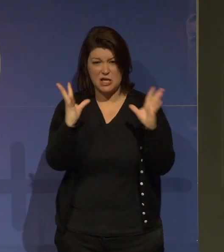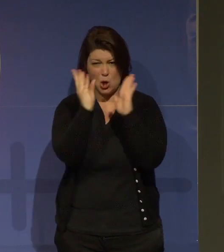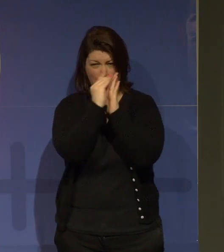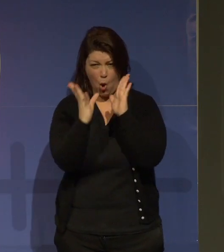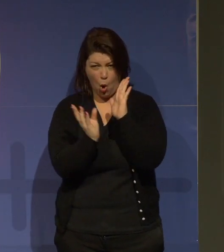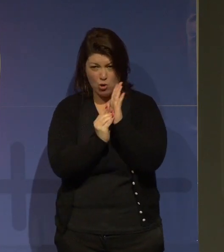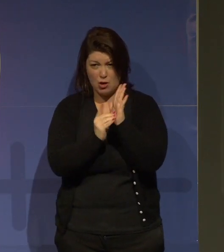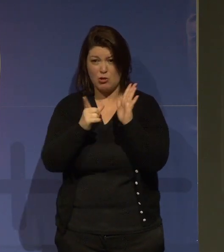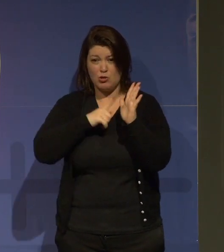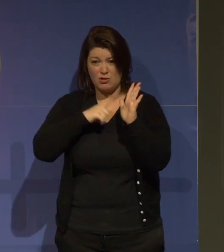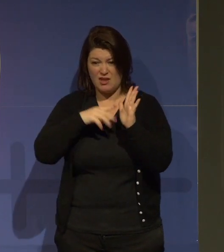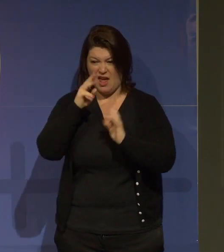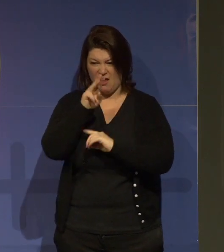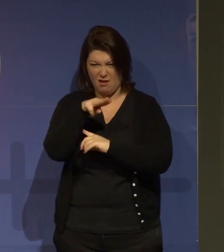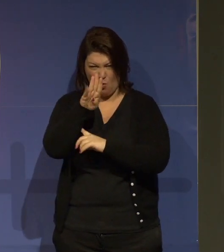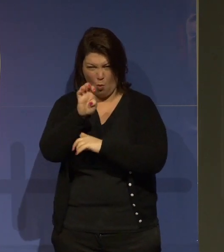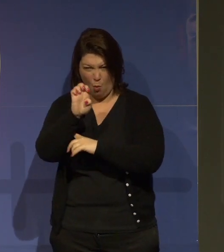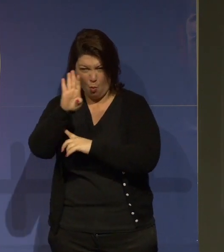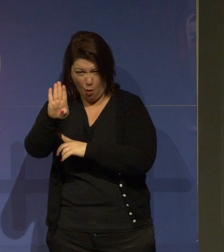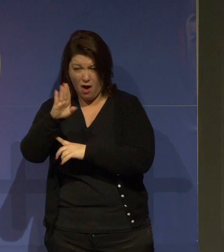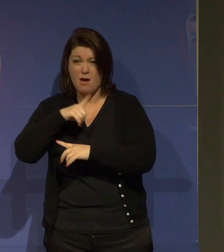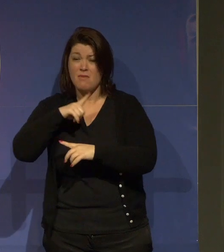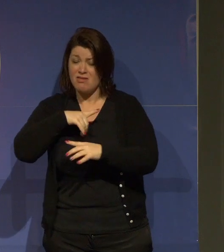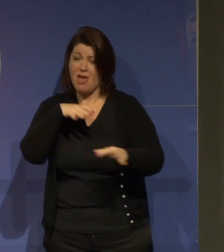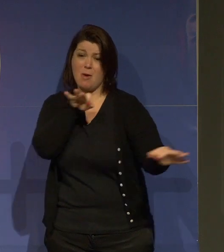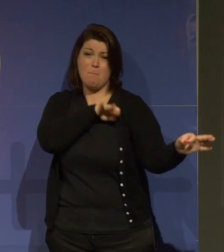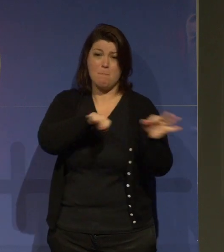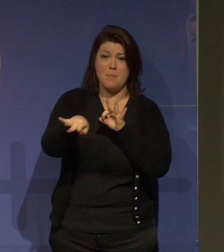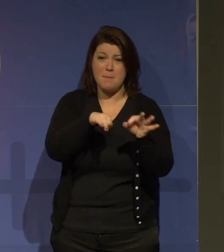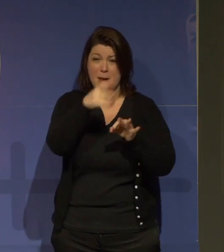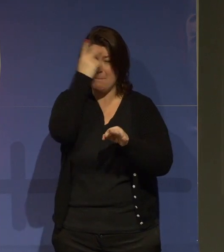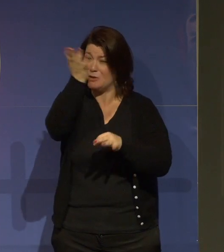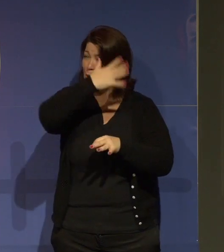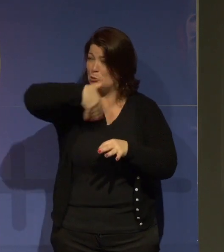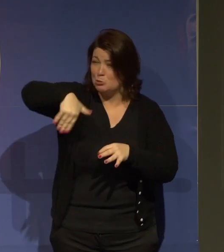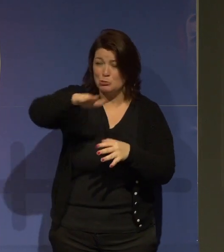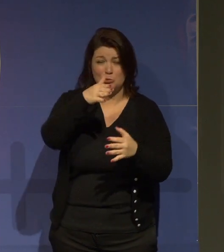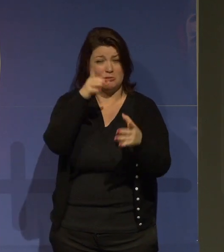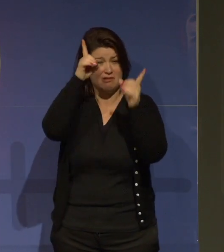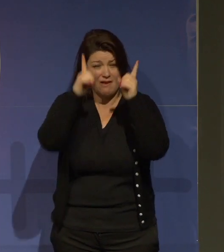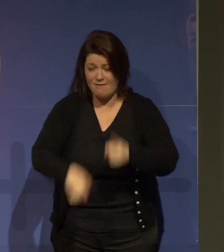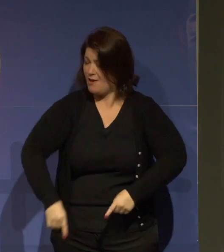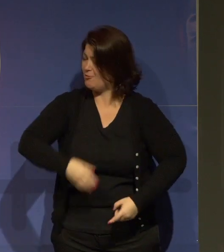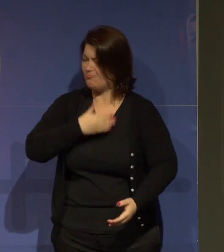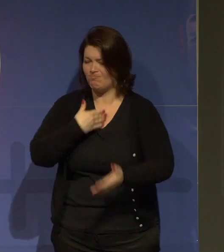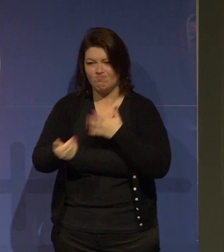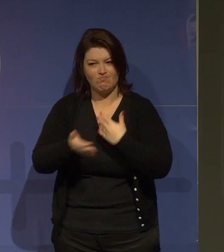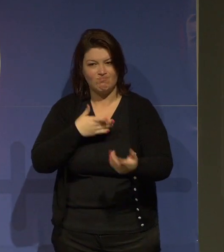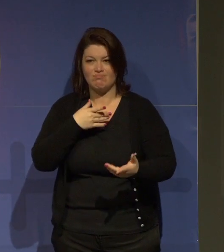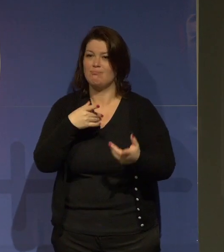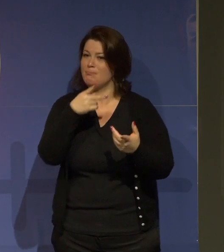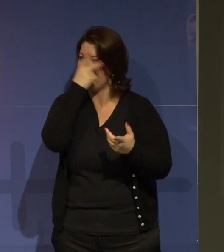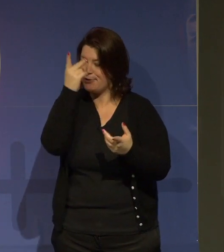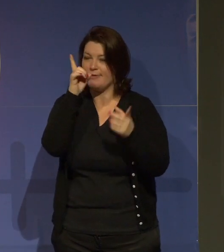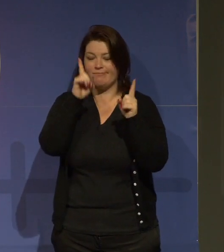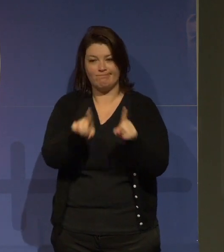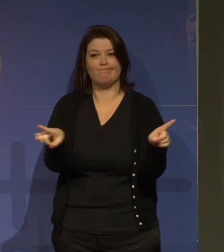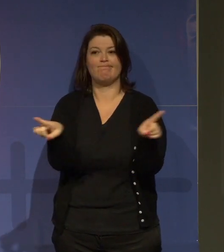que está disponível nessa página esteja preparado para a navegação de todas as pessoas, incluindo pessoas com